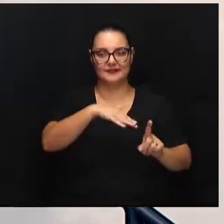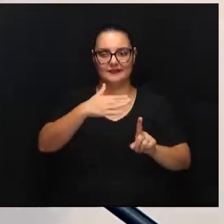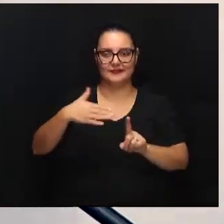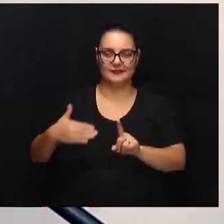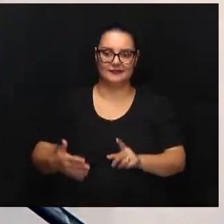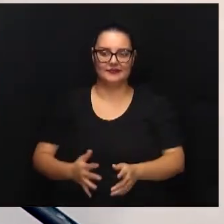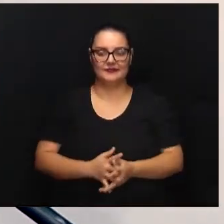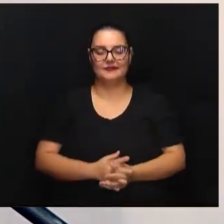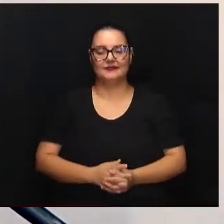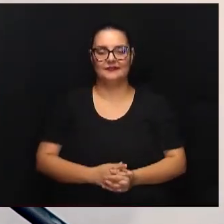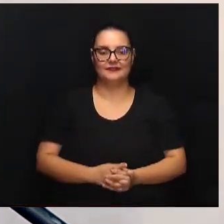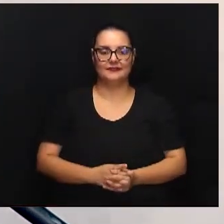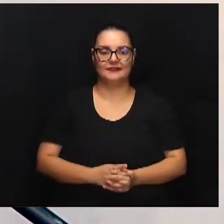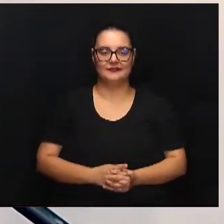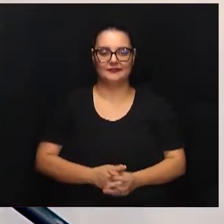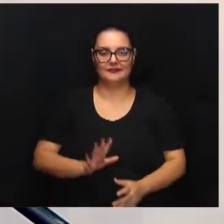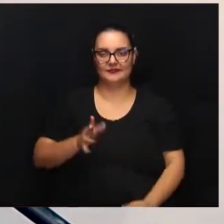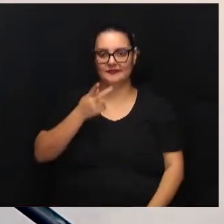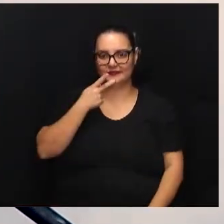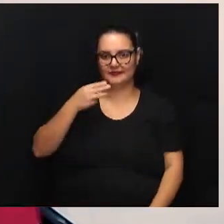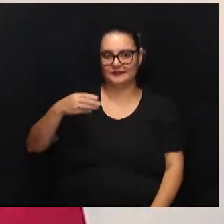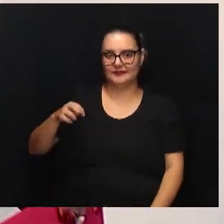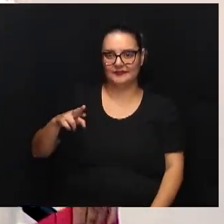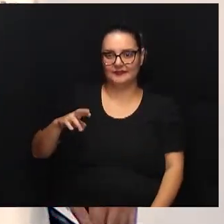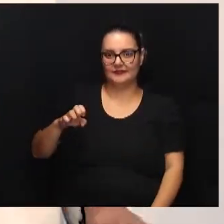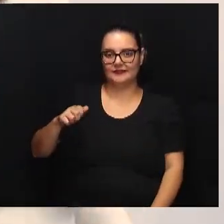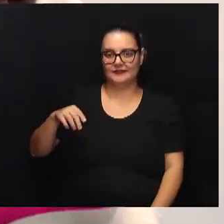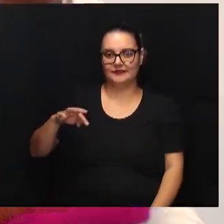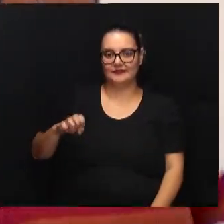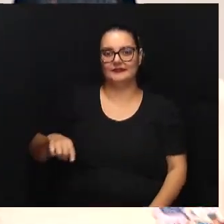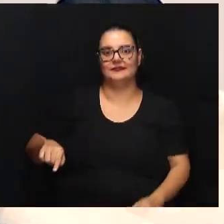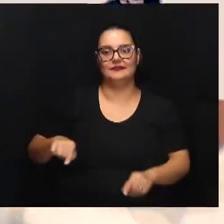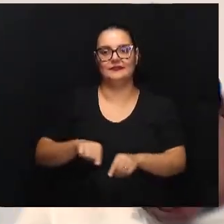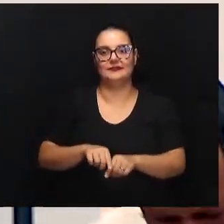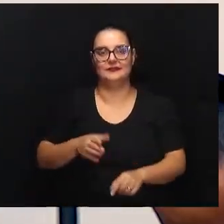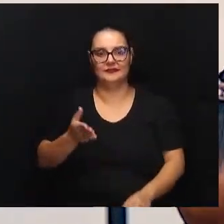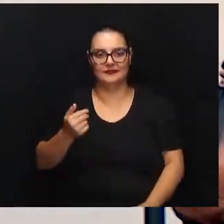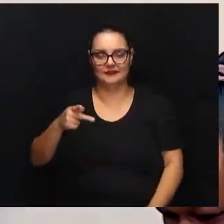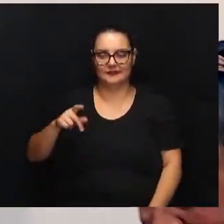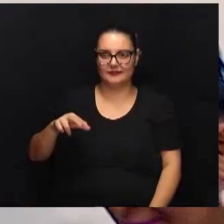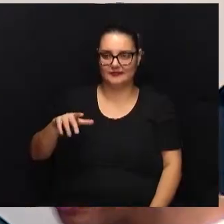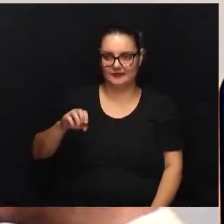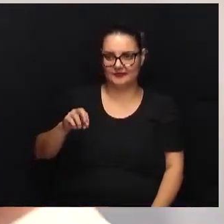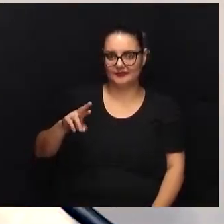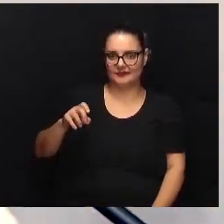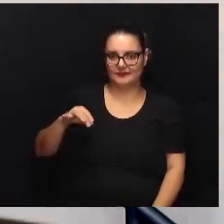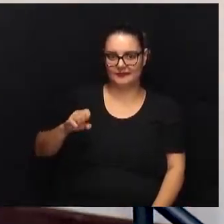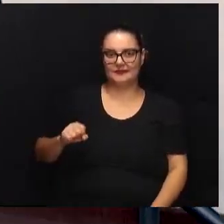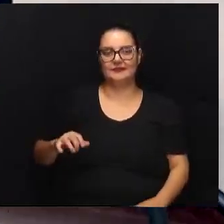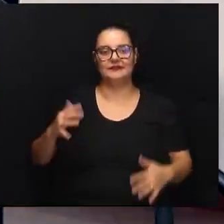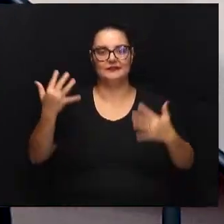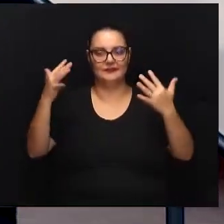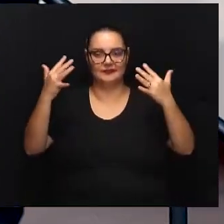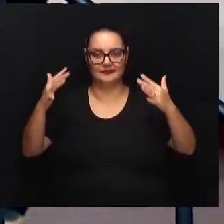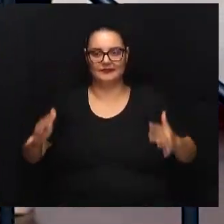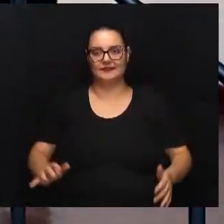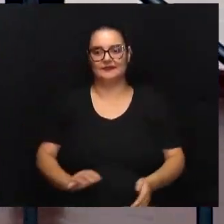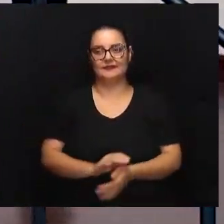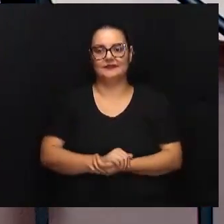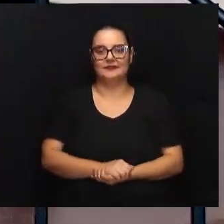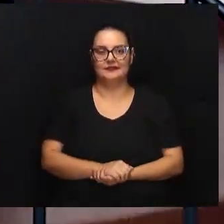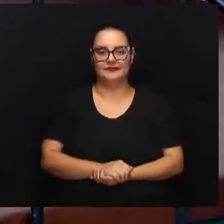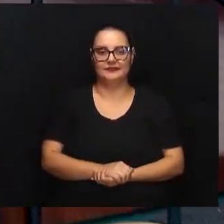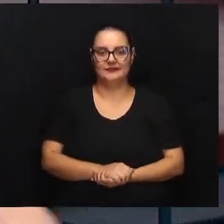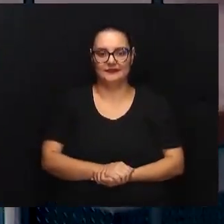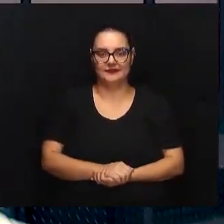Continuando as homenagens, já citado pelo Mariante, inclusive, eu gostaria de chamar Paulo Reis dos Santos.